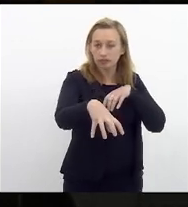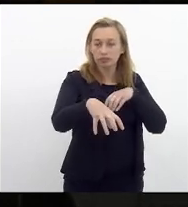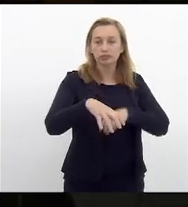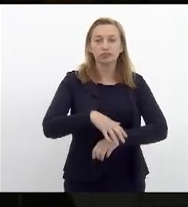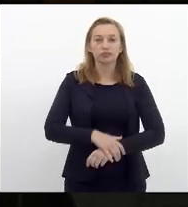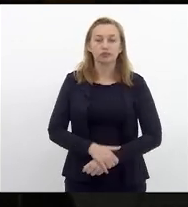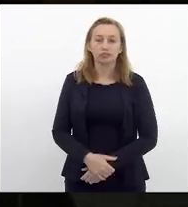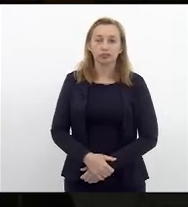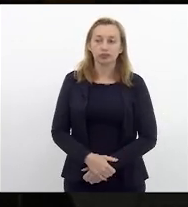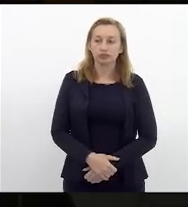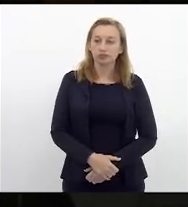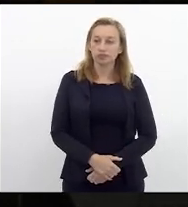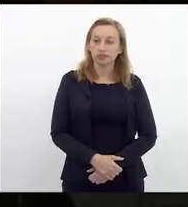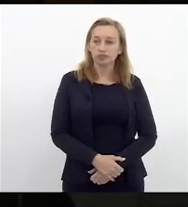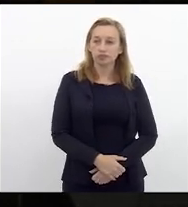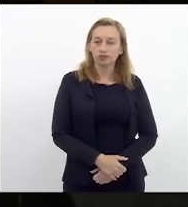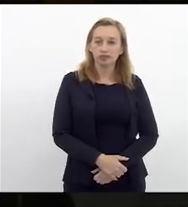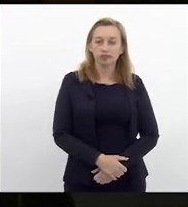forma remota.